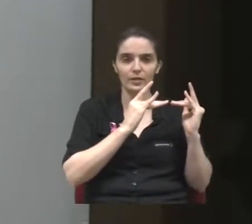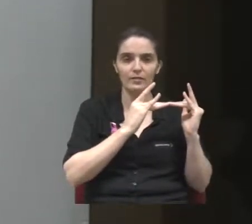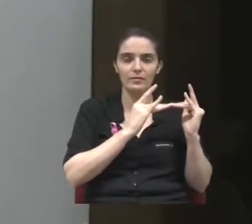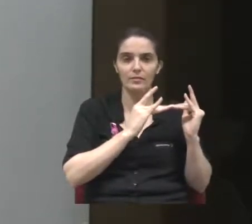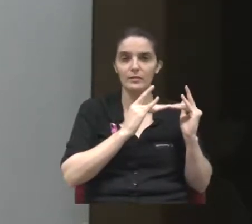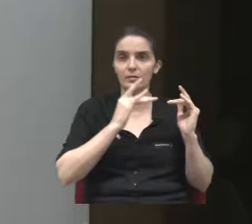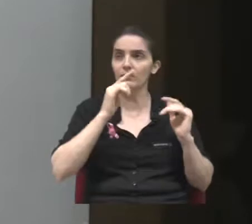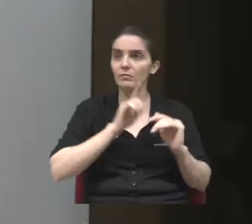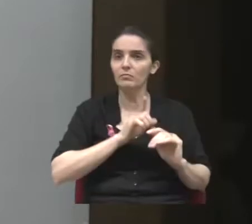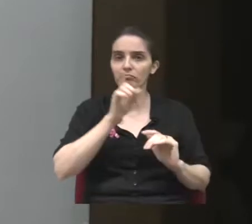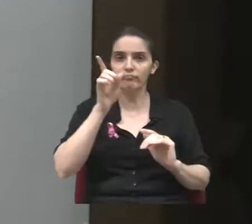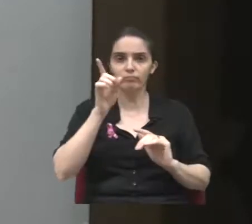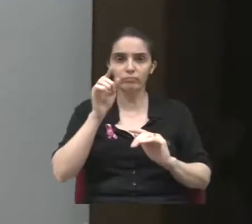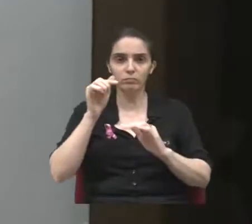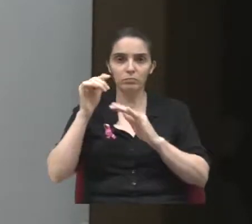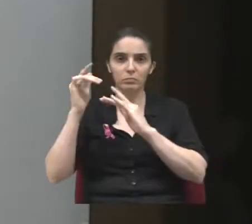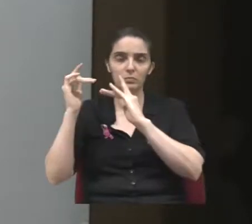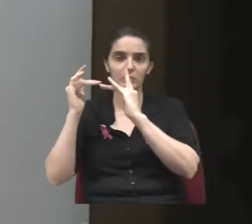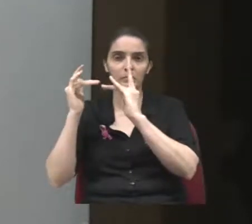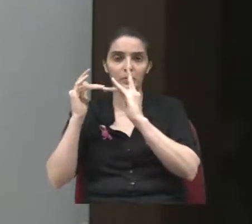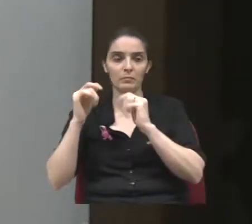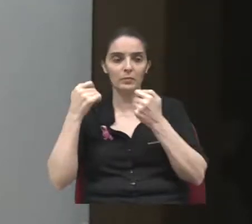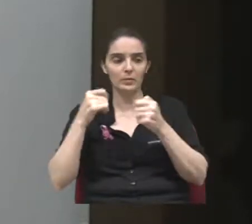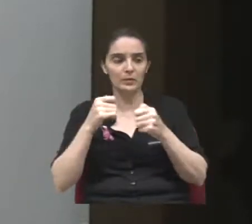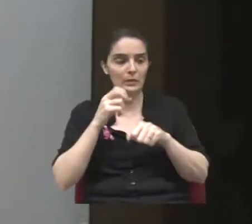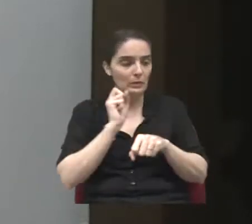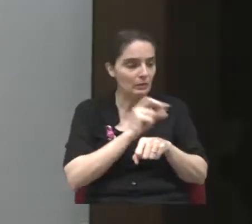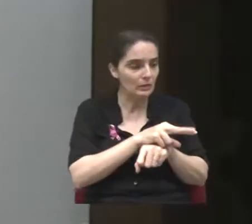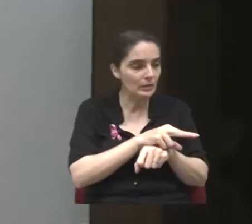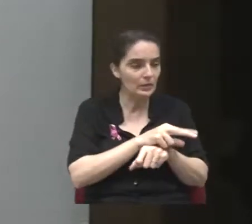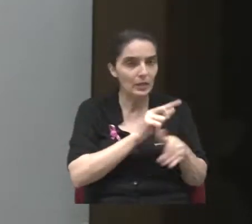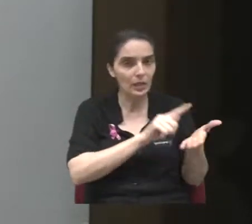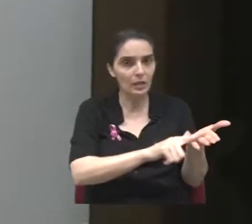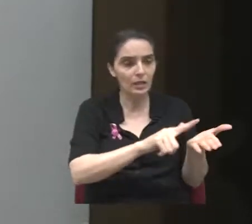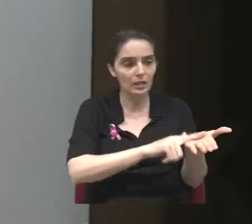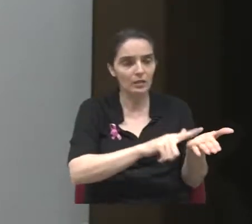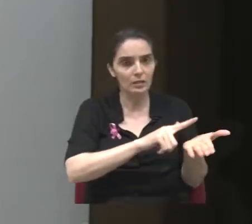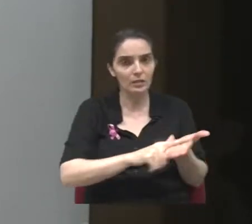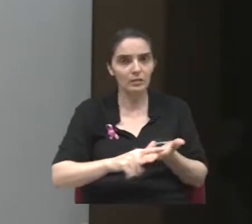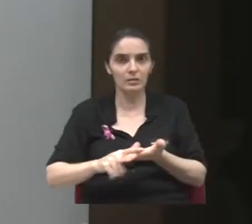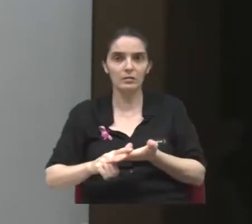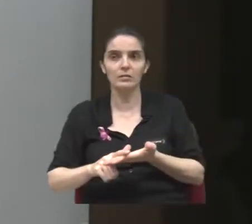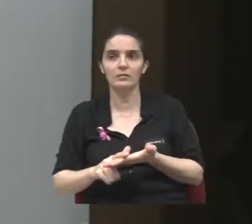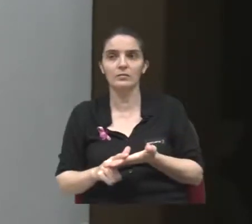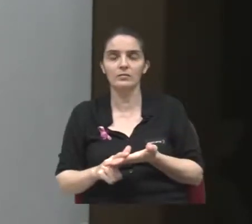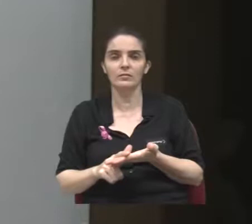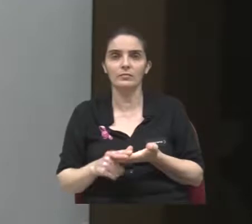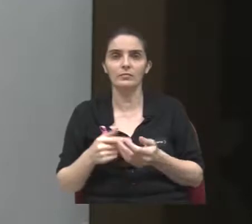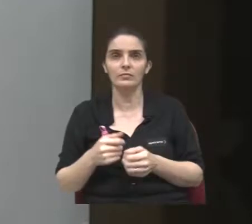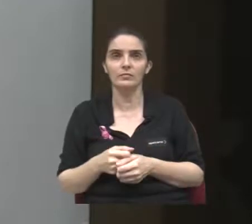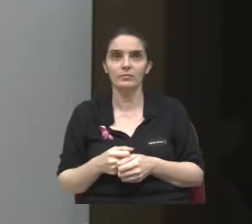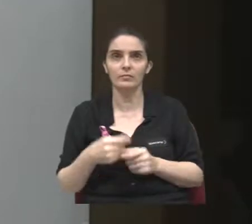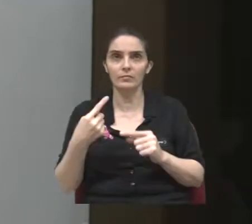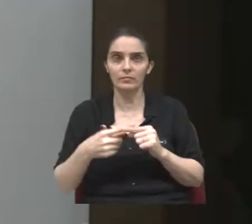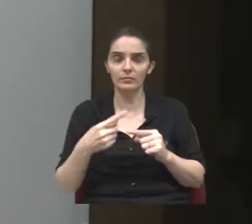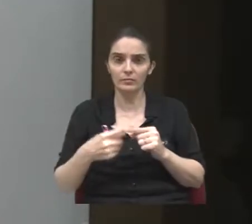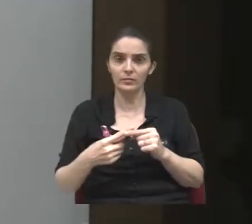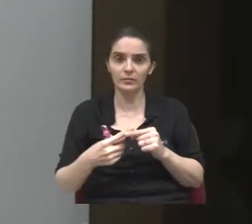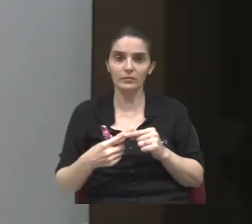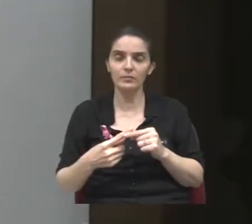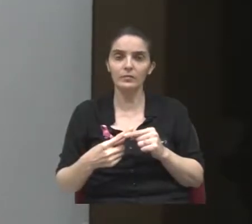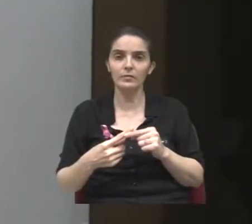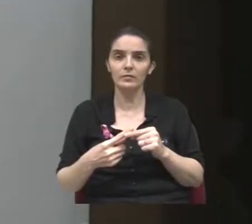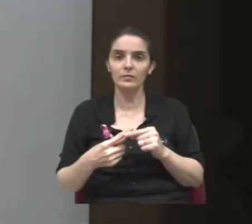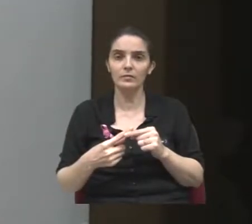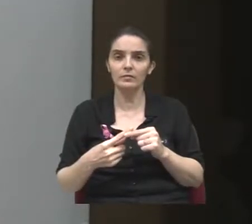tanto dedetização quanto uma reforma, que isso é de obrigação da própria empresa,